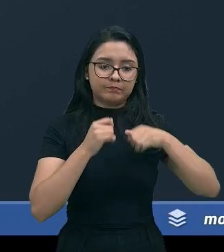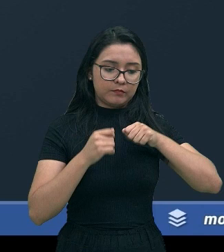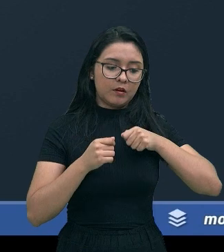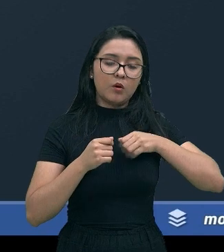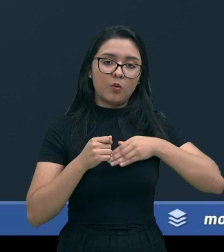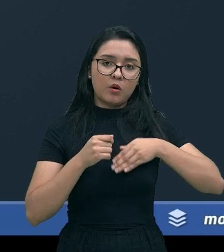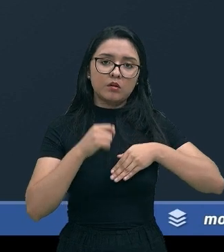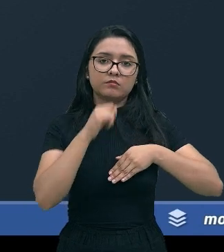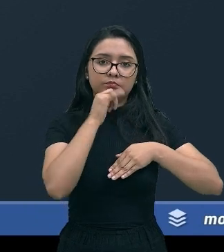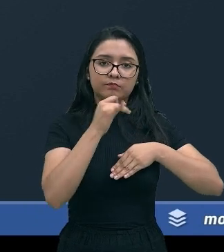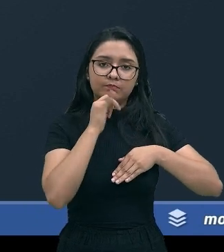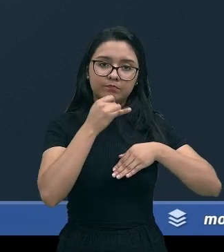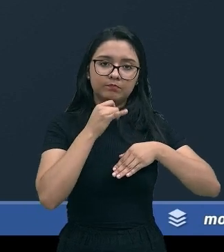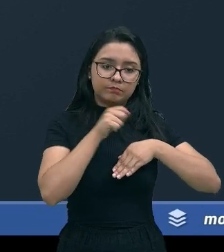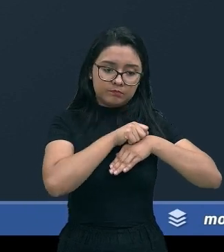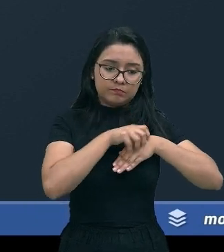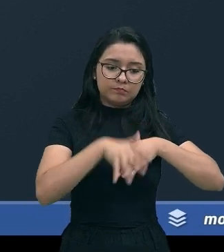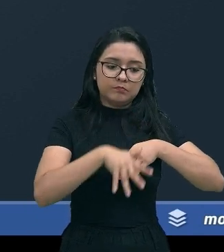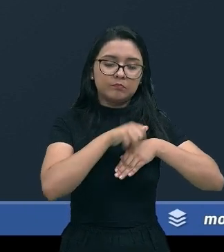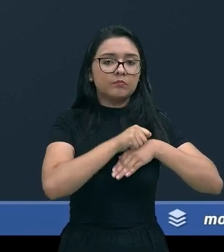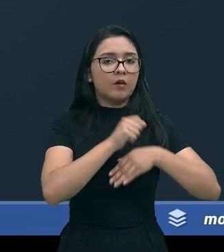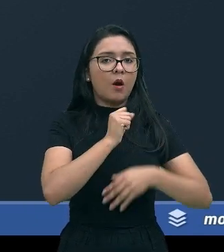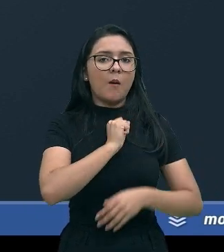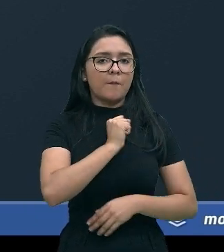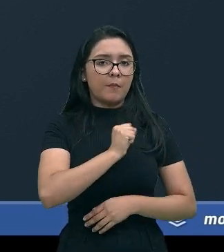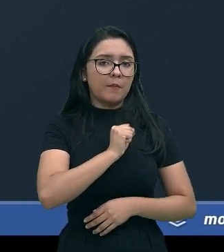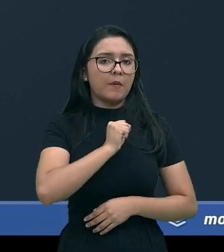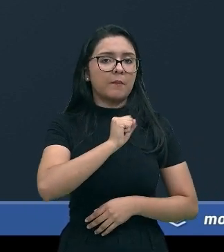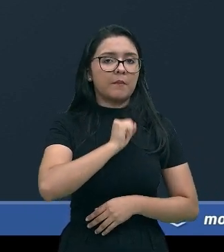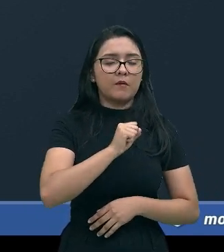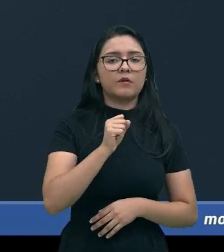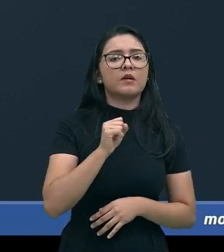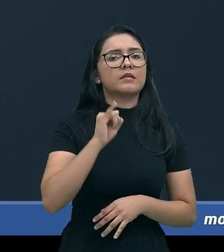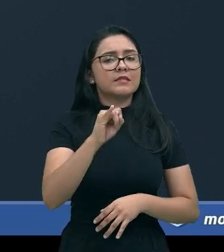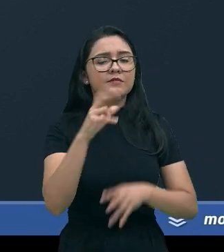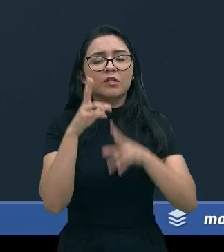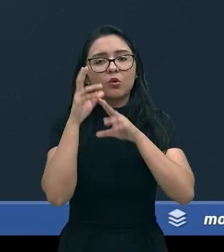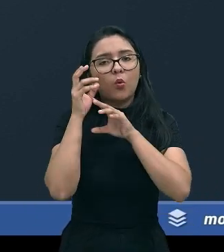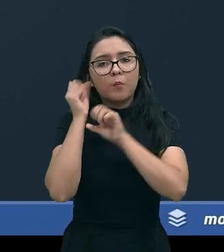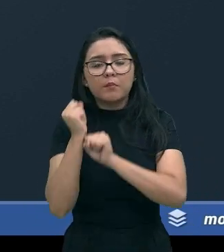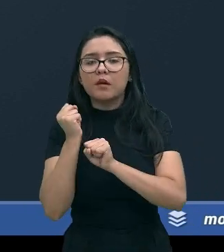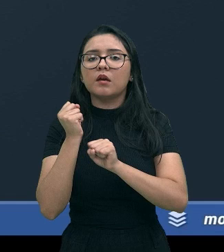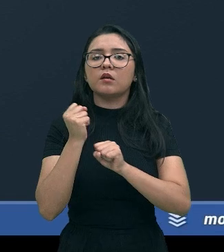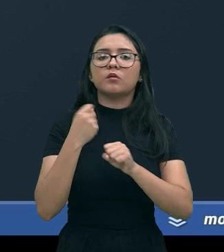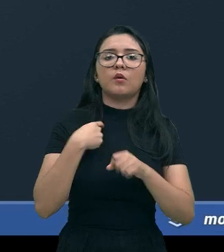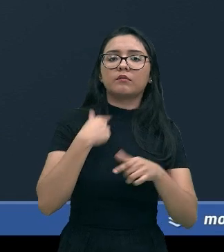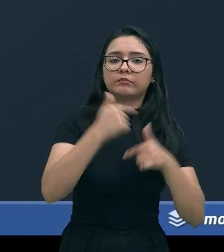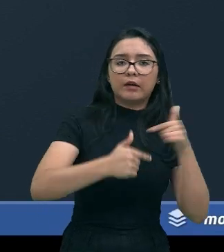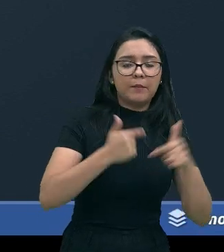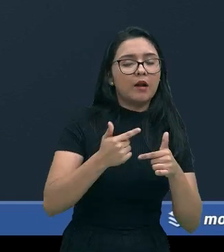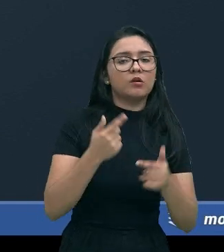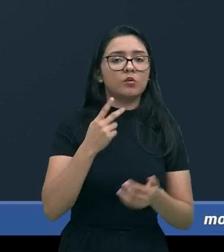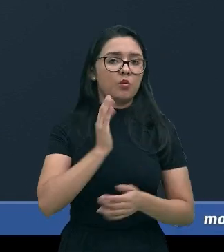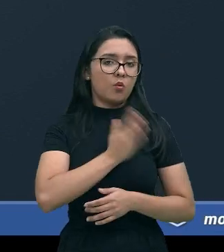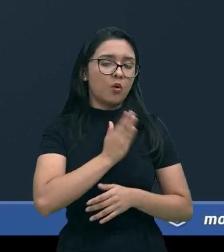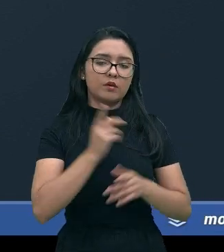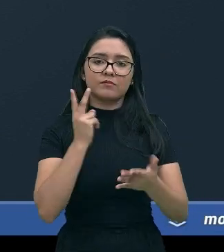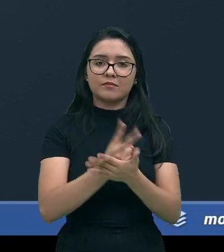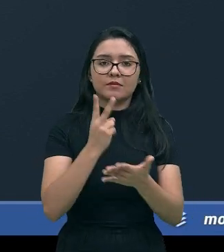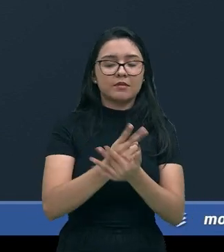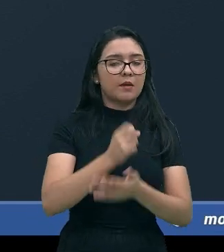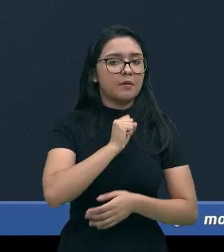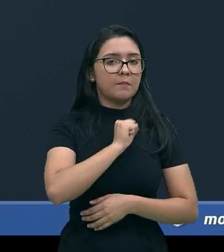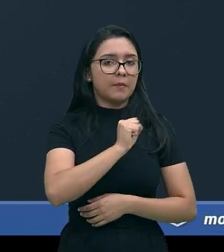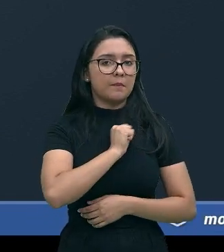com que o coração trabalhe constantemente, né? Você dormindo, você fazendo qualquer atividade, seu coração está sempre trabalhando, tá